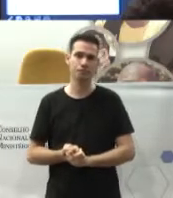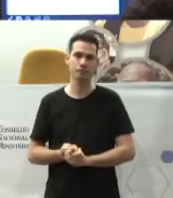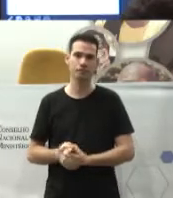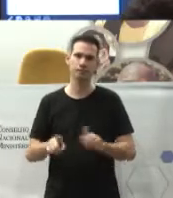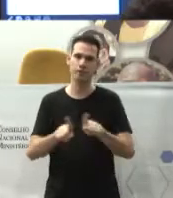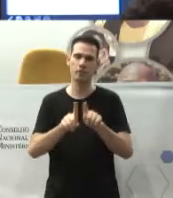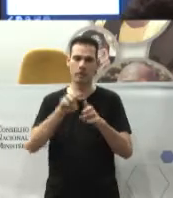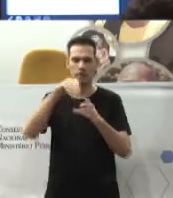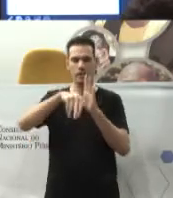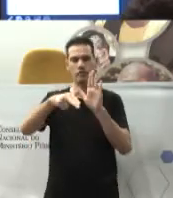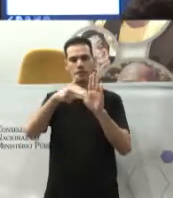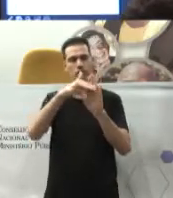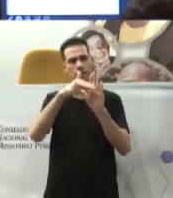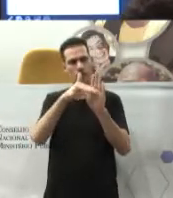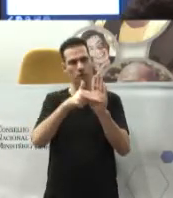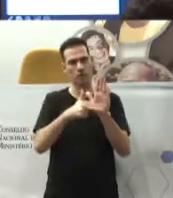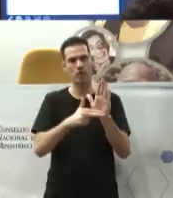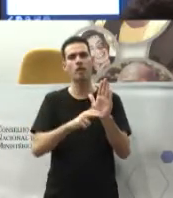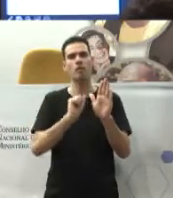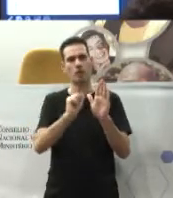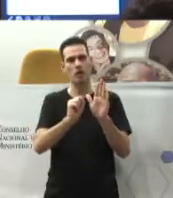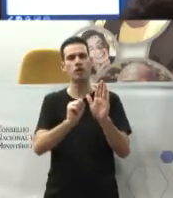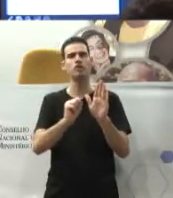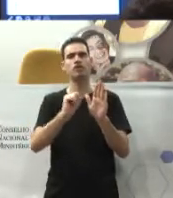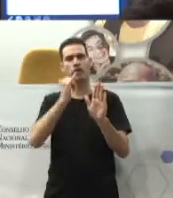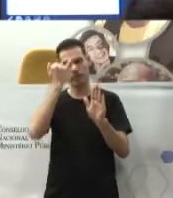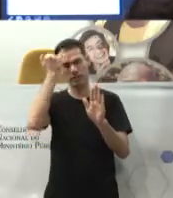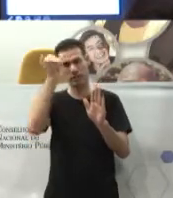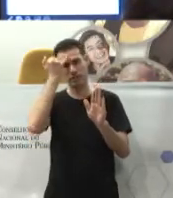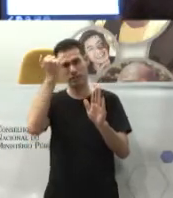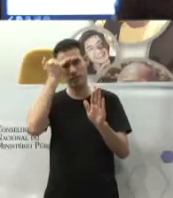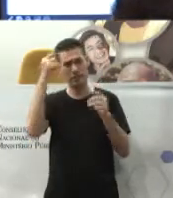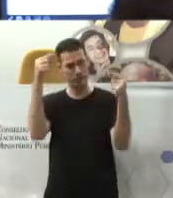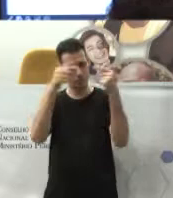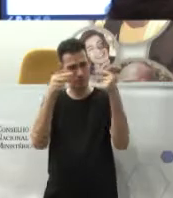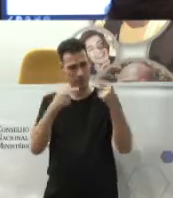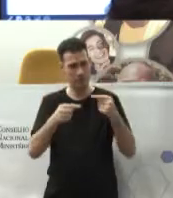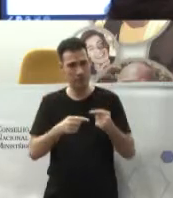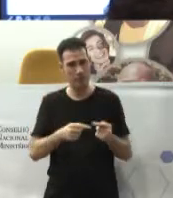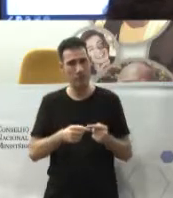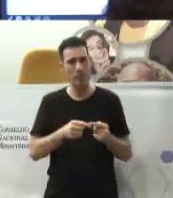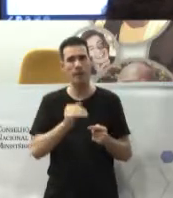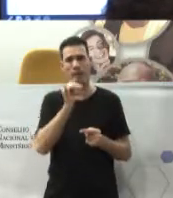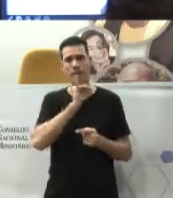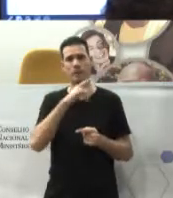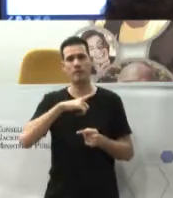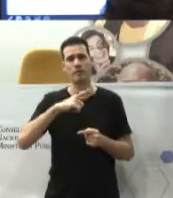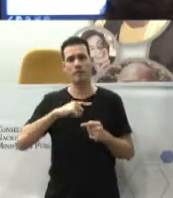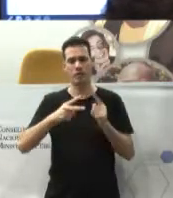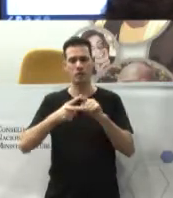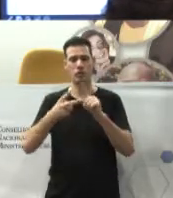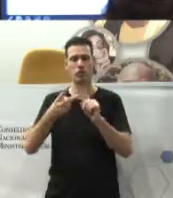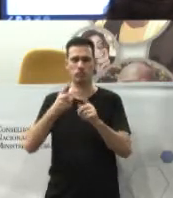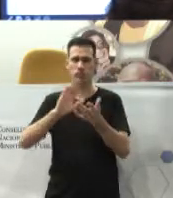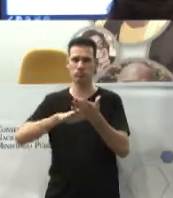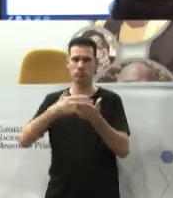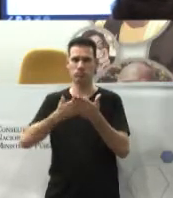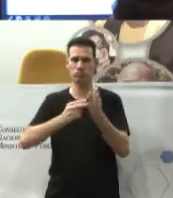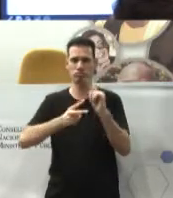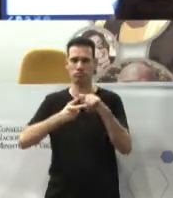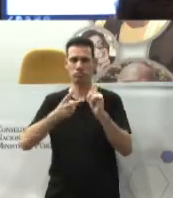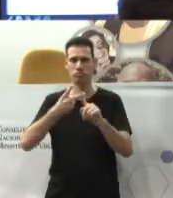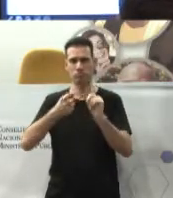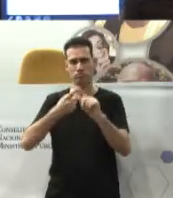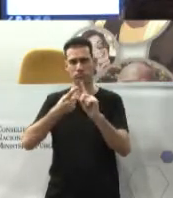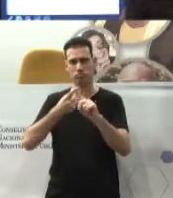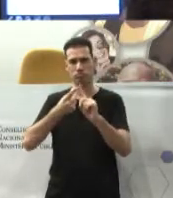das normas fundamentais, ainda a ideia de aplicação dos precedentes. E aí, duas linhas de interpretação. A